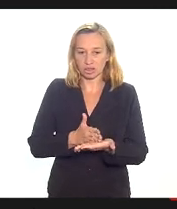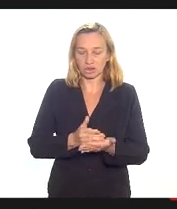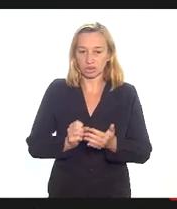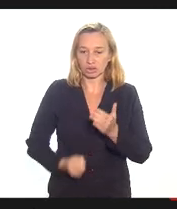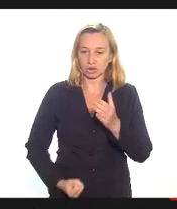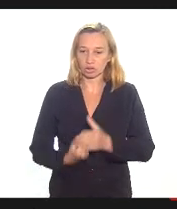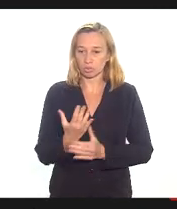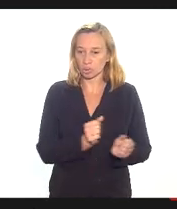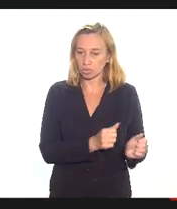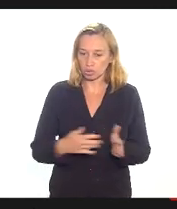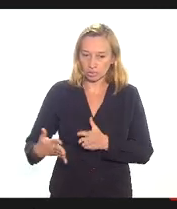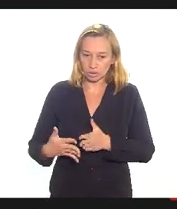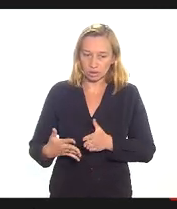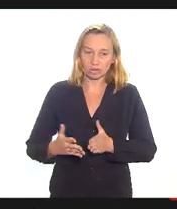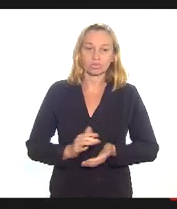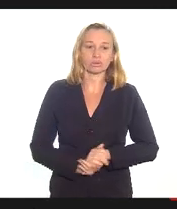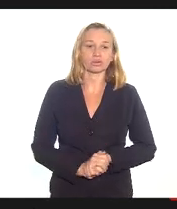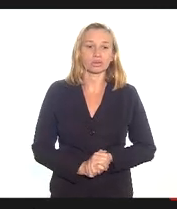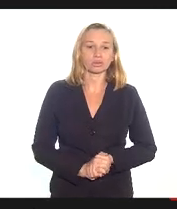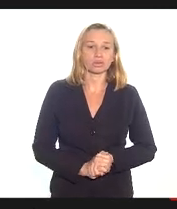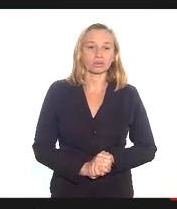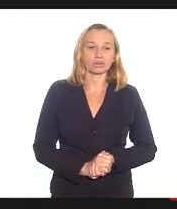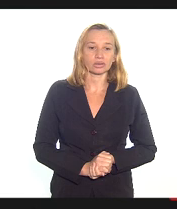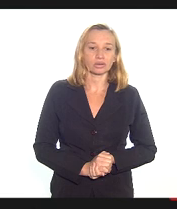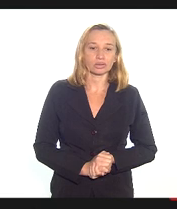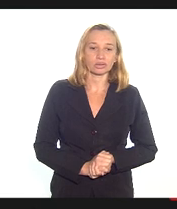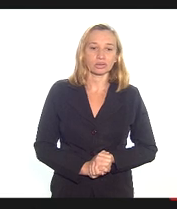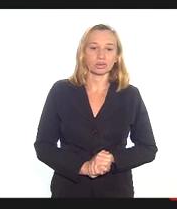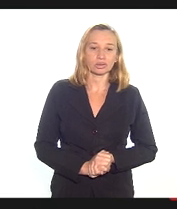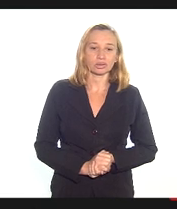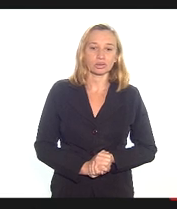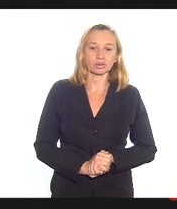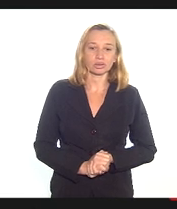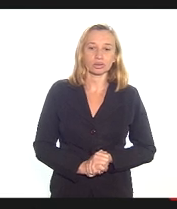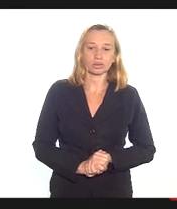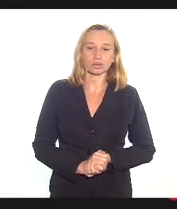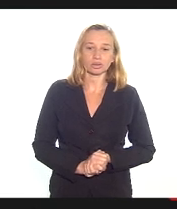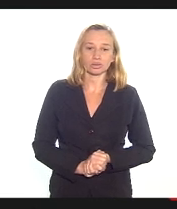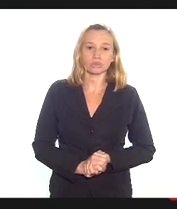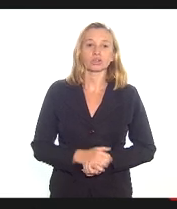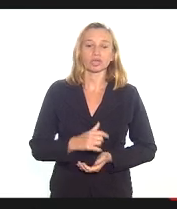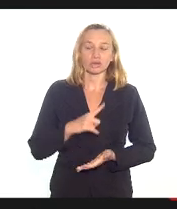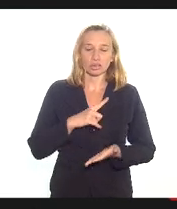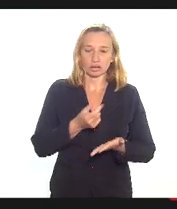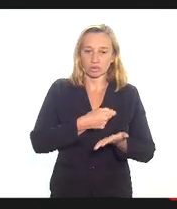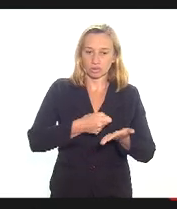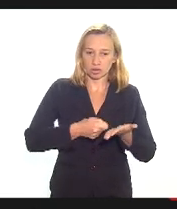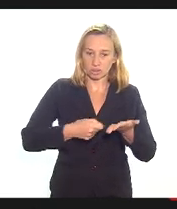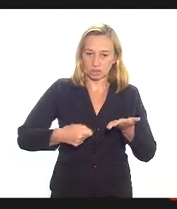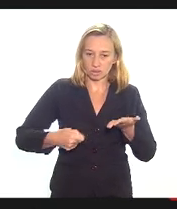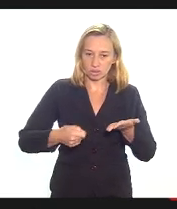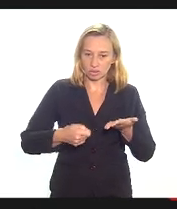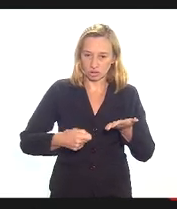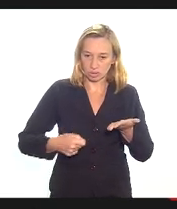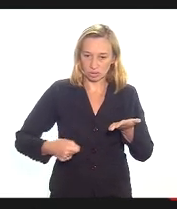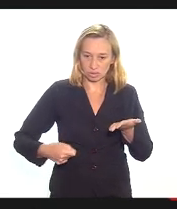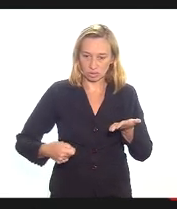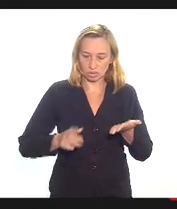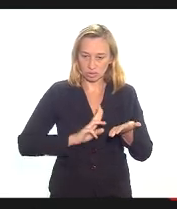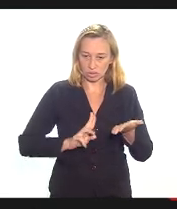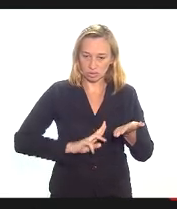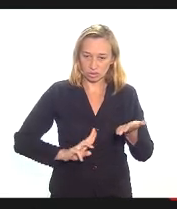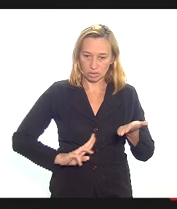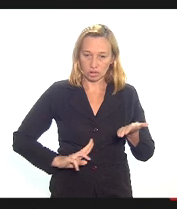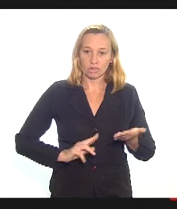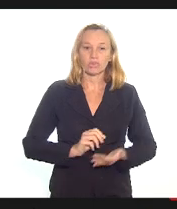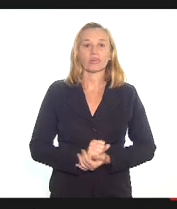lei da partilha de produção, apareceu a convicção de que bônus de assinatura não devia ser abatido dessa base de